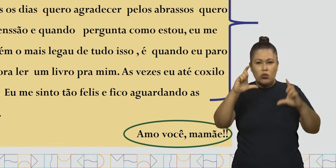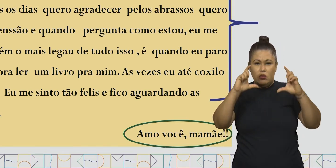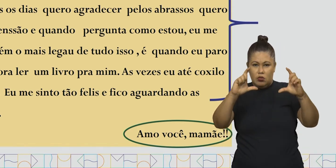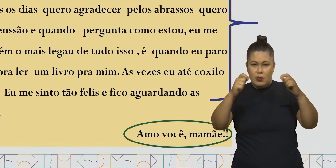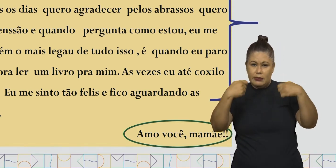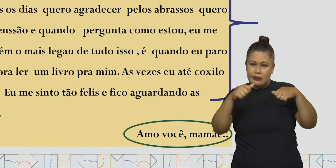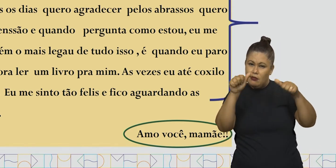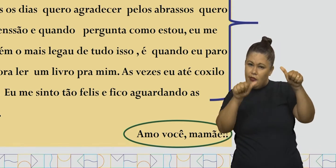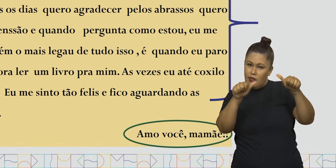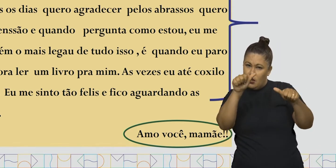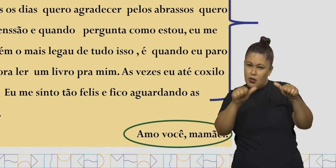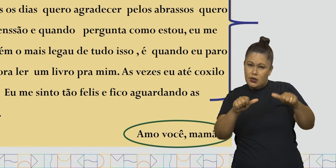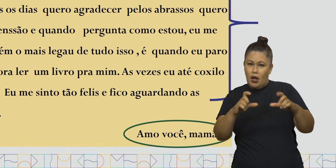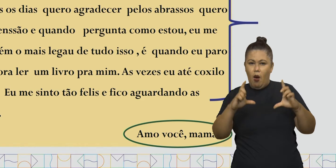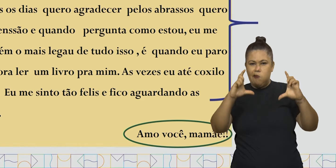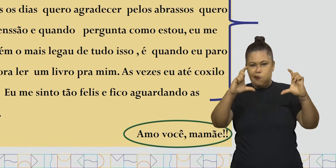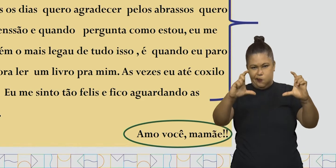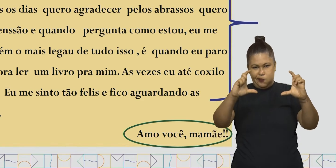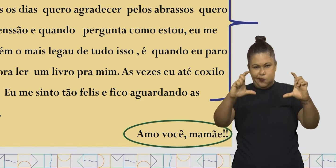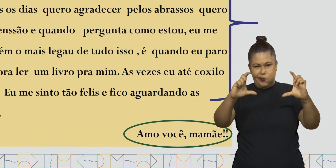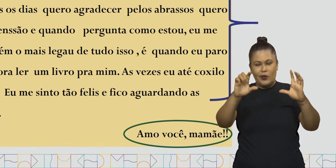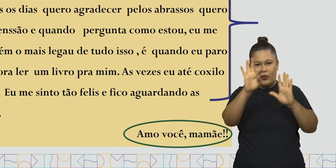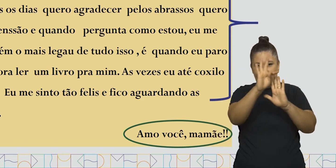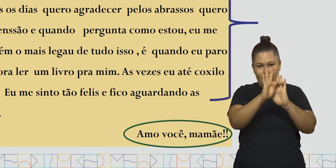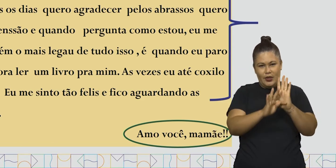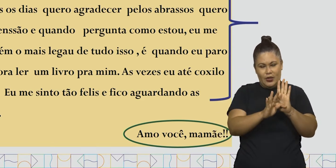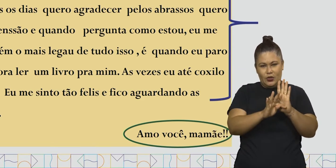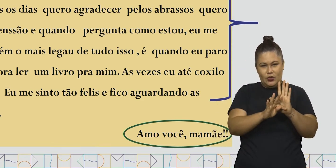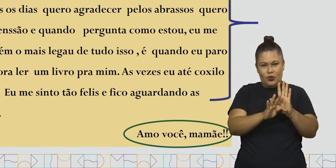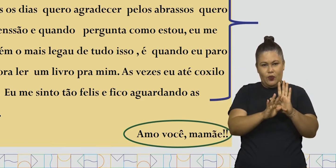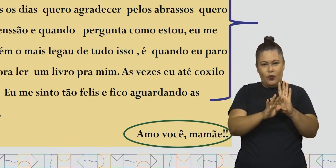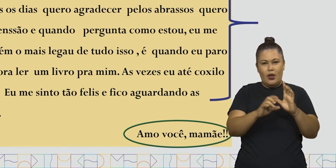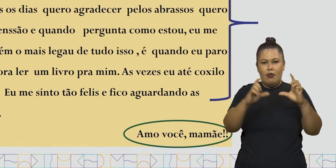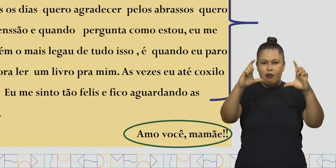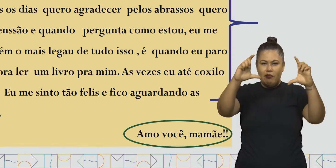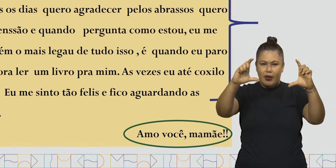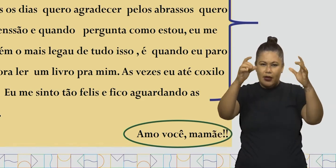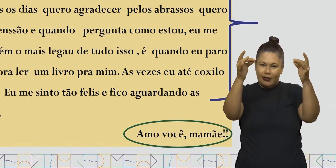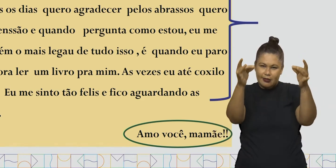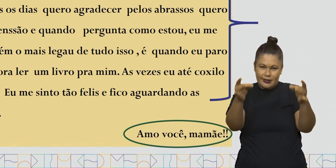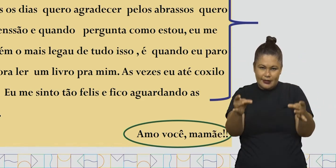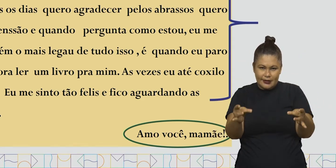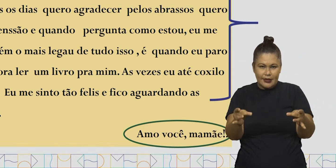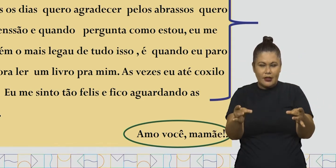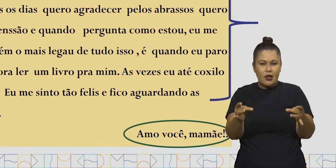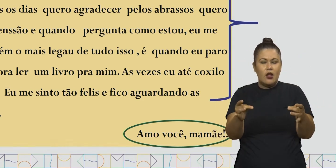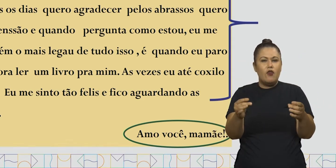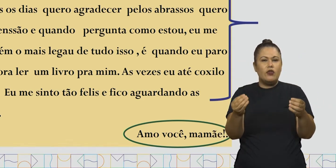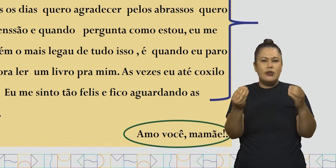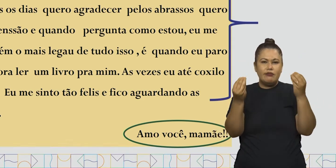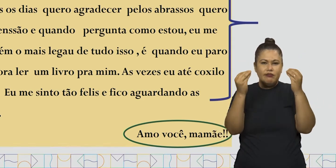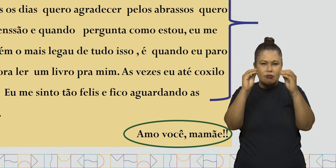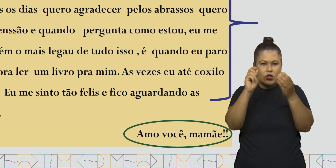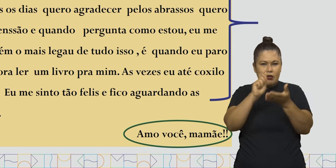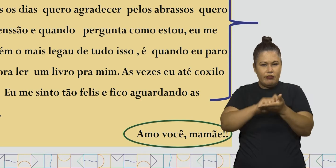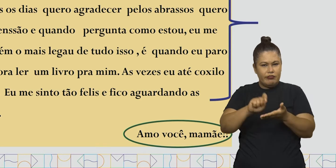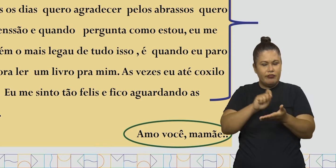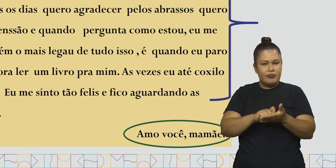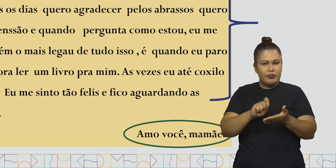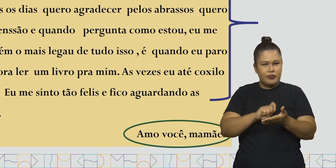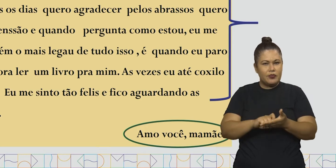na carta é o corpo do texto. É a parte da carta que você deixa a sua